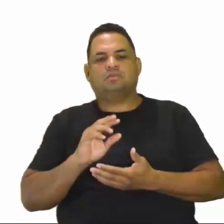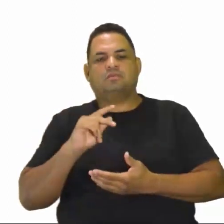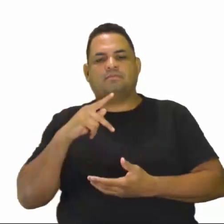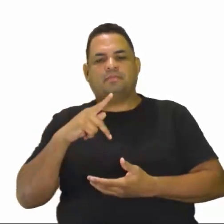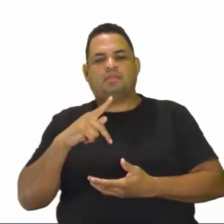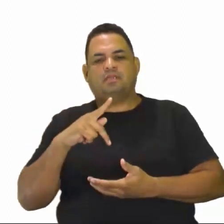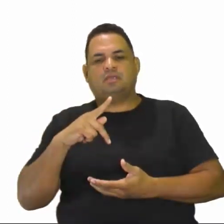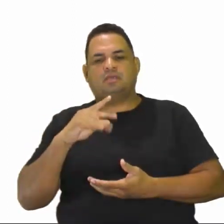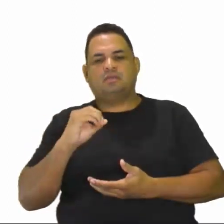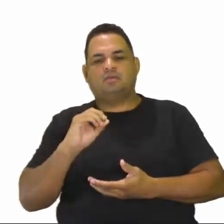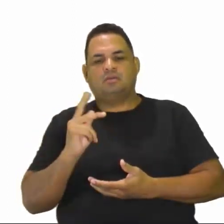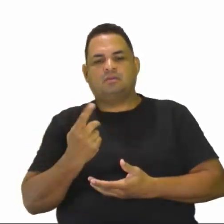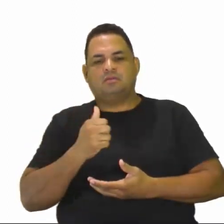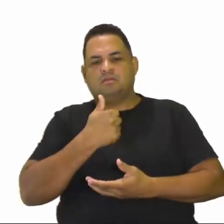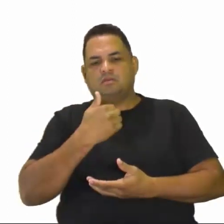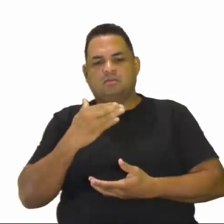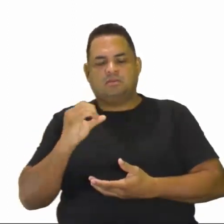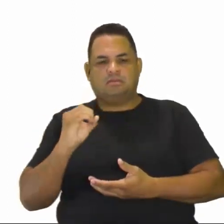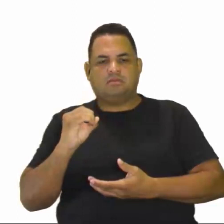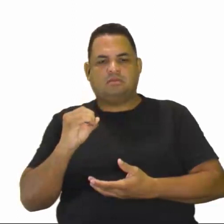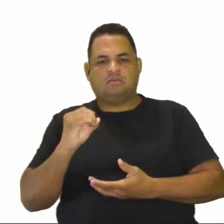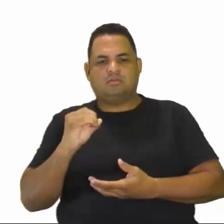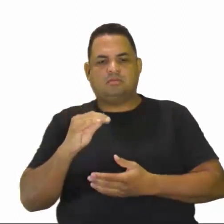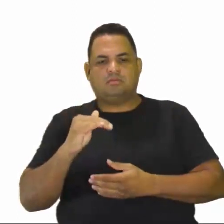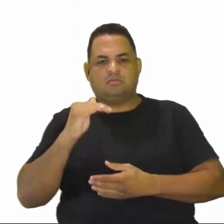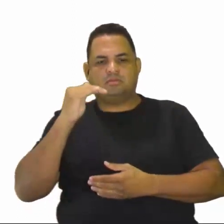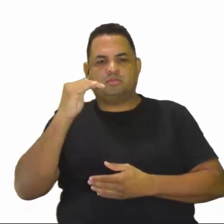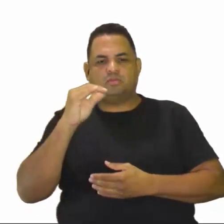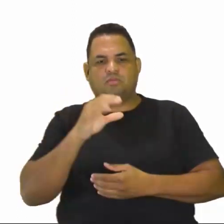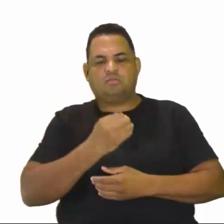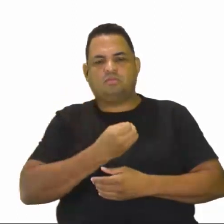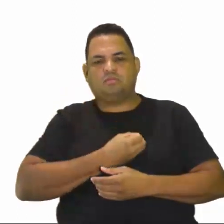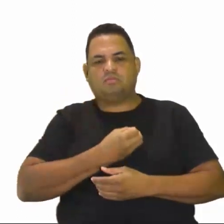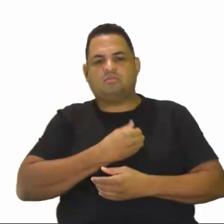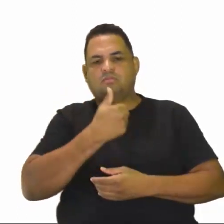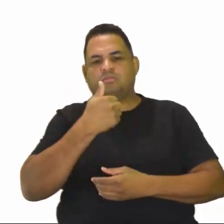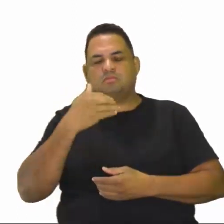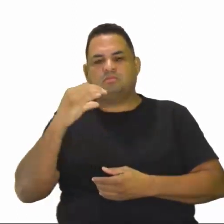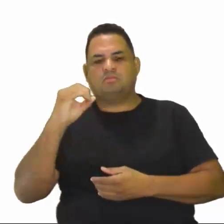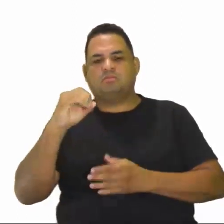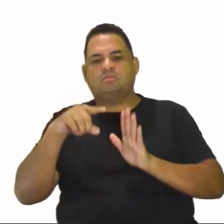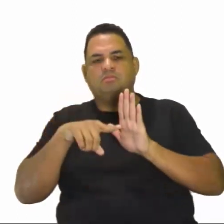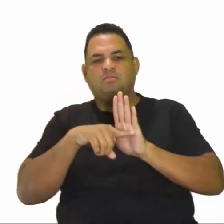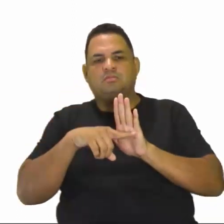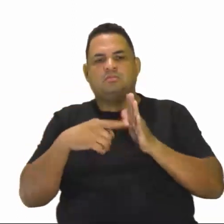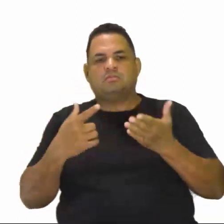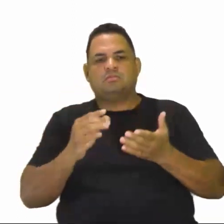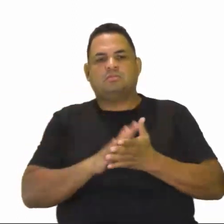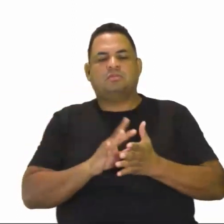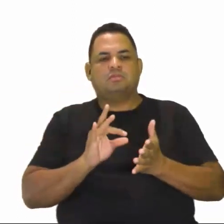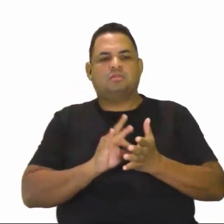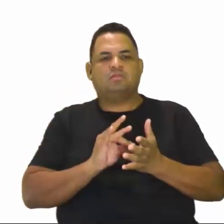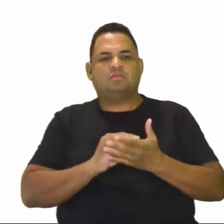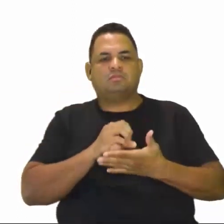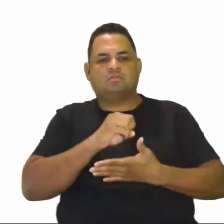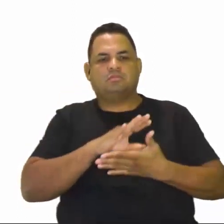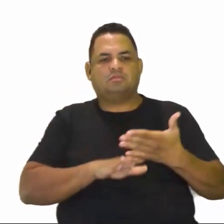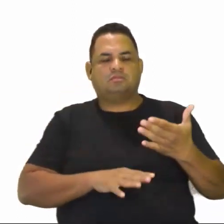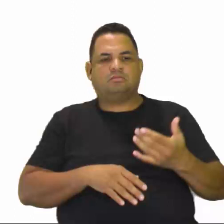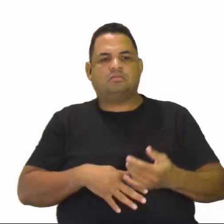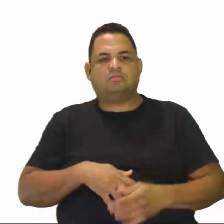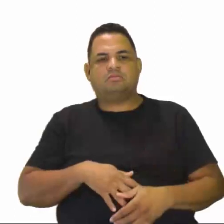POH? É 10, então vai ficar 10 elevado a menos 10, que de fato me dá como alternativa